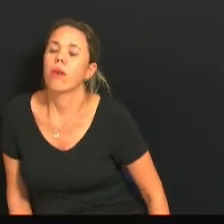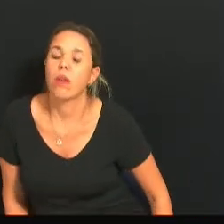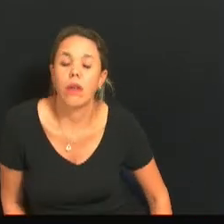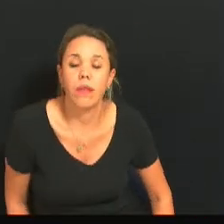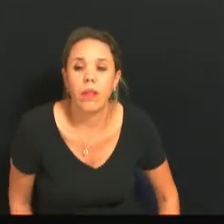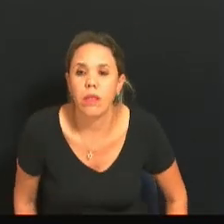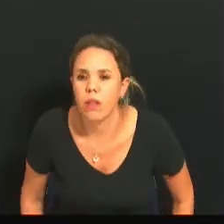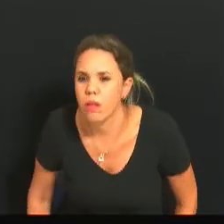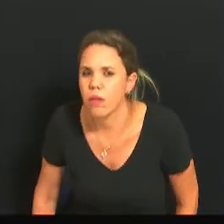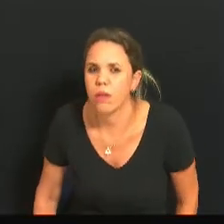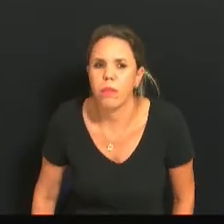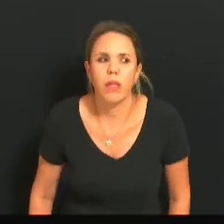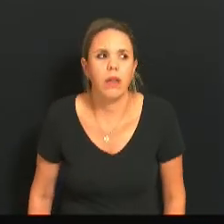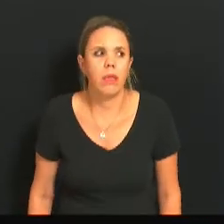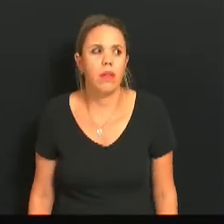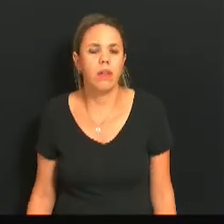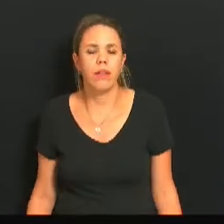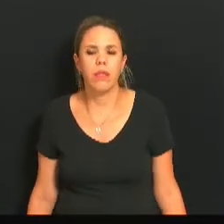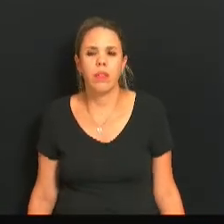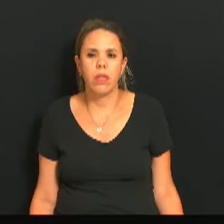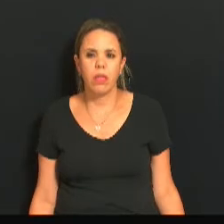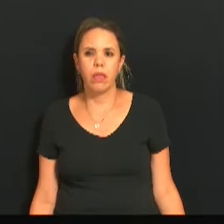E aí